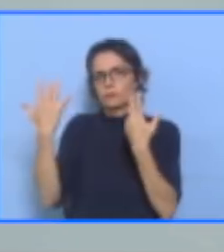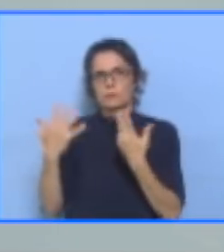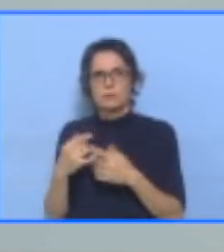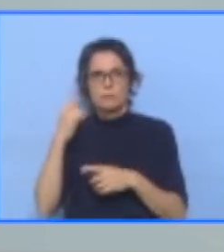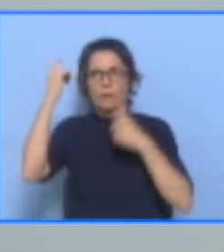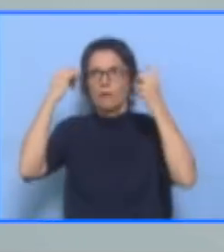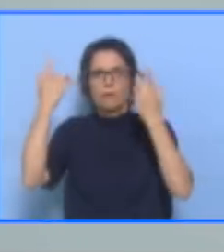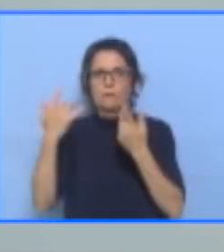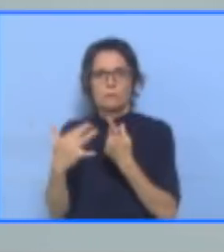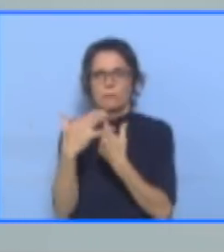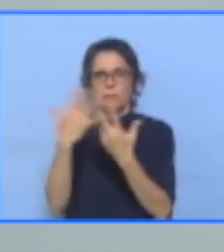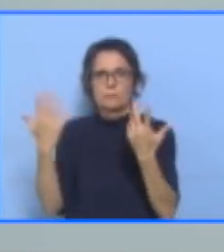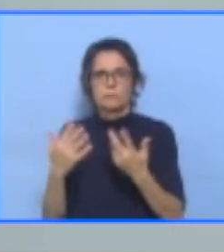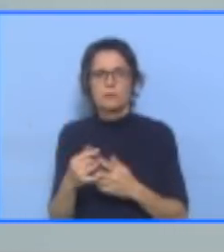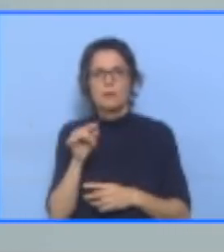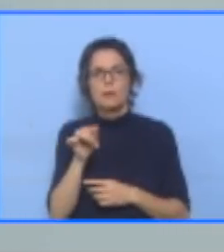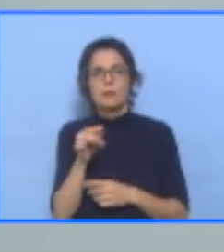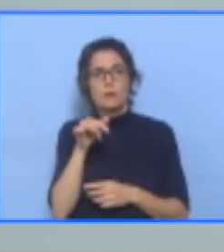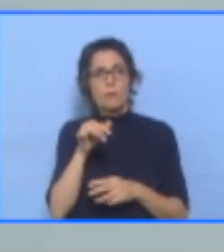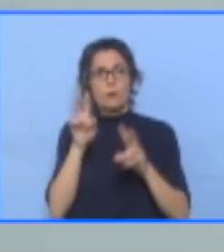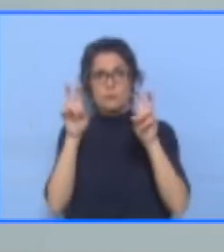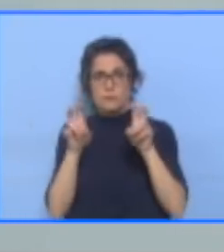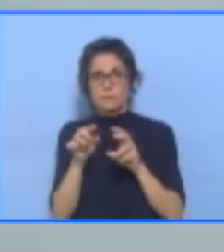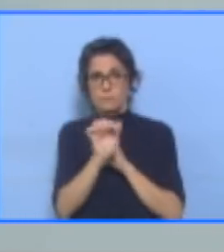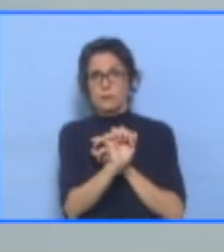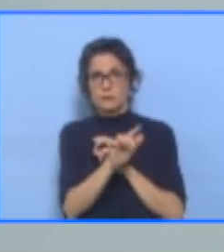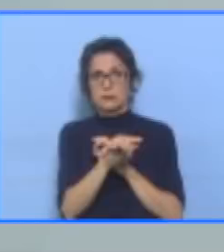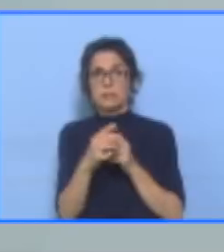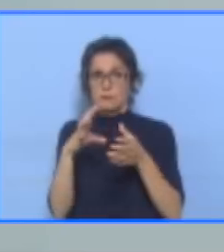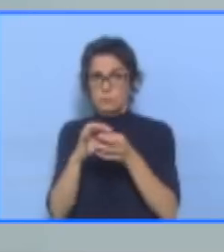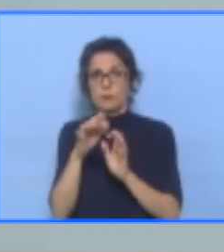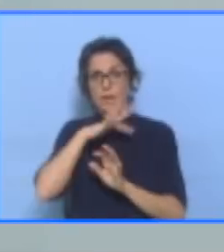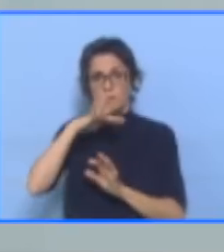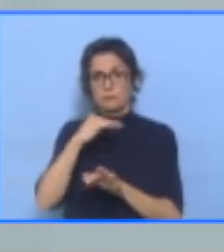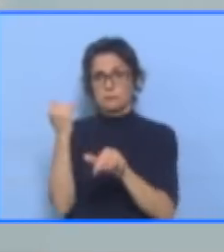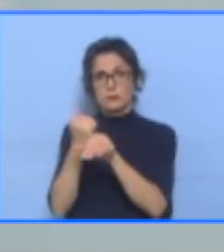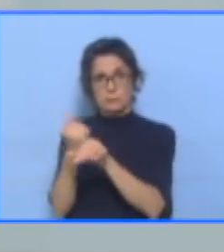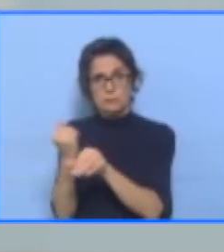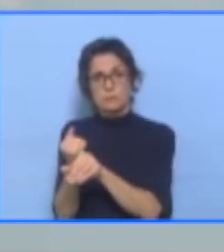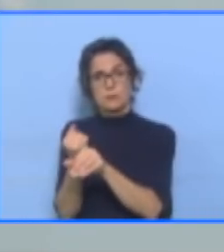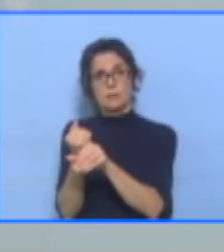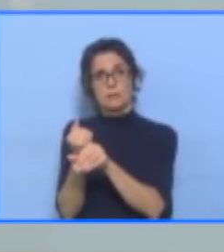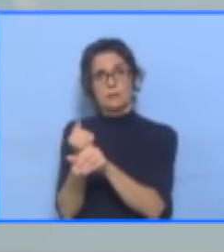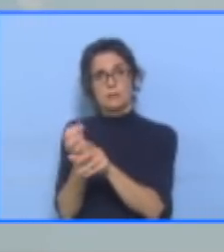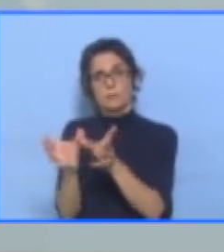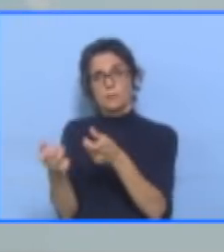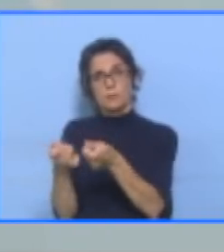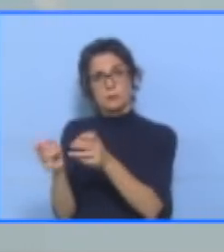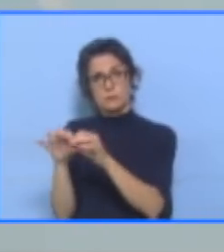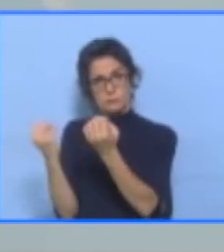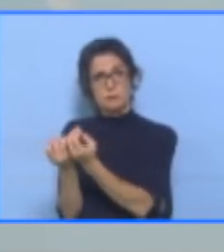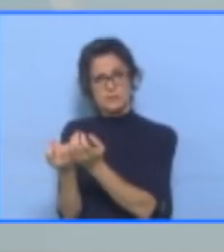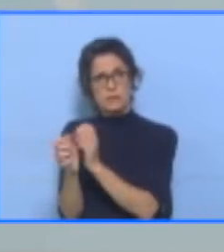foca, eles estão relacionados nos dias de hoje também, para os dias de hoje, com a família, com o trabalho, com, enfim, o que é a organização da nossa